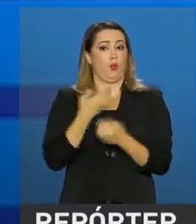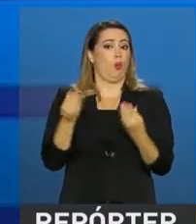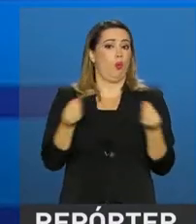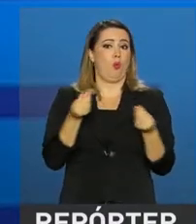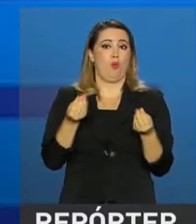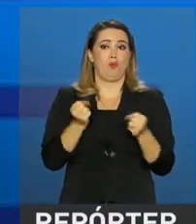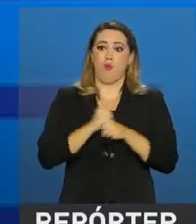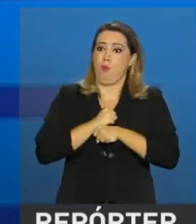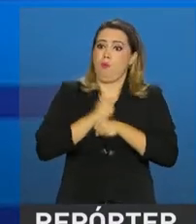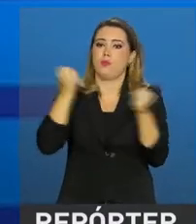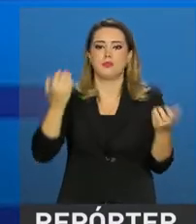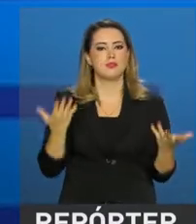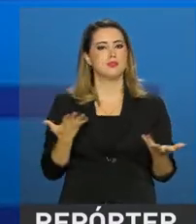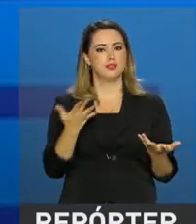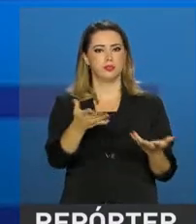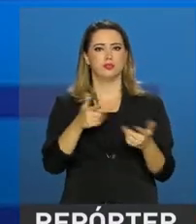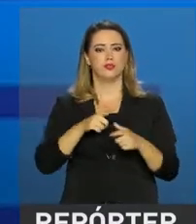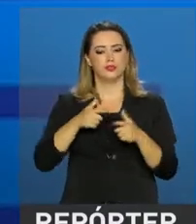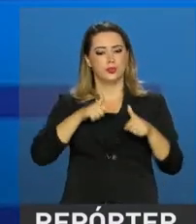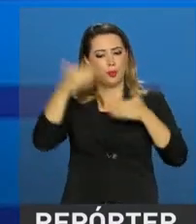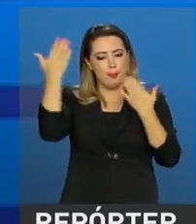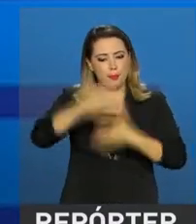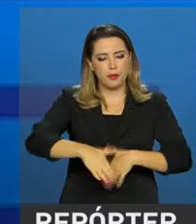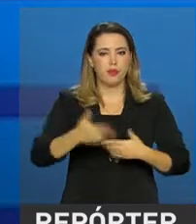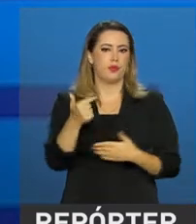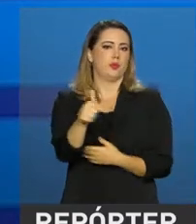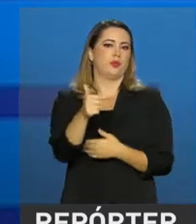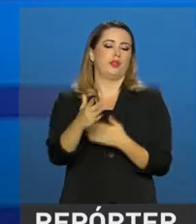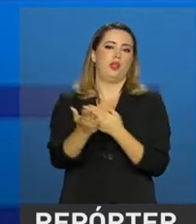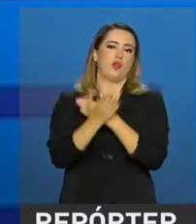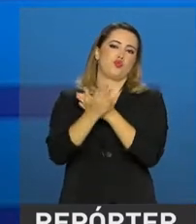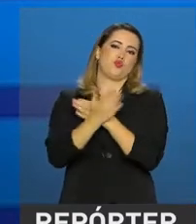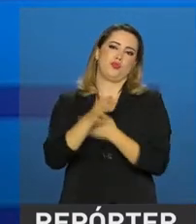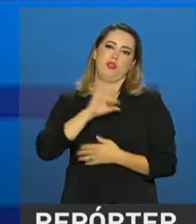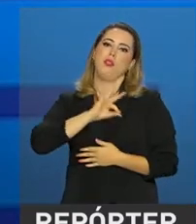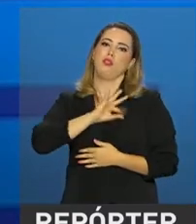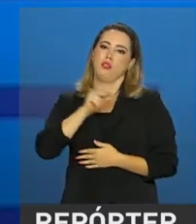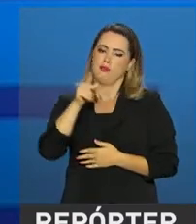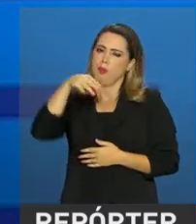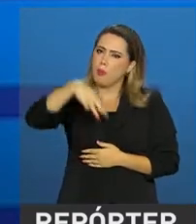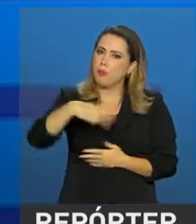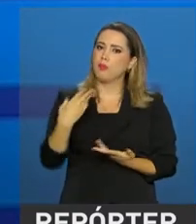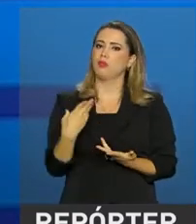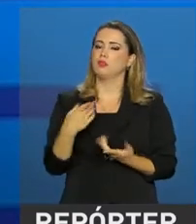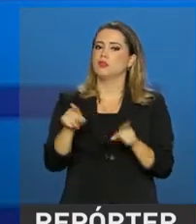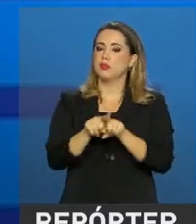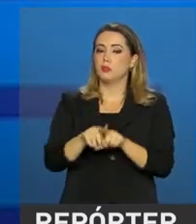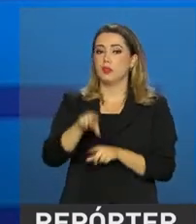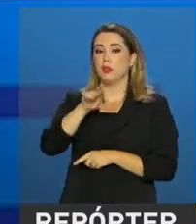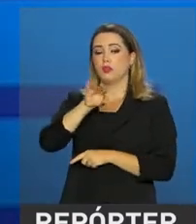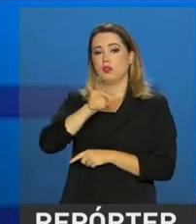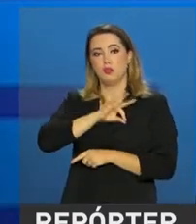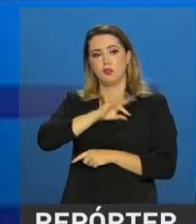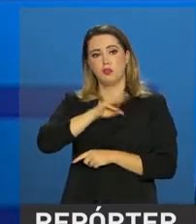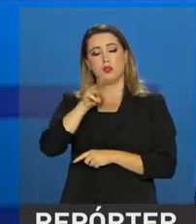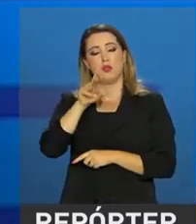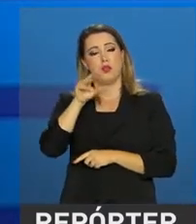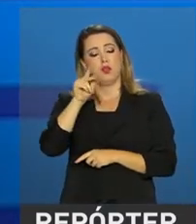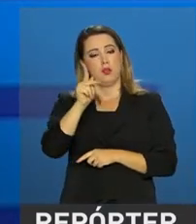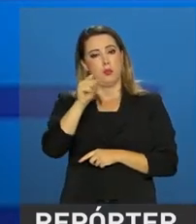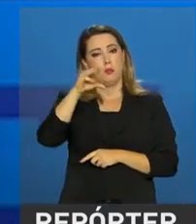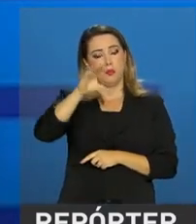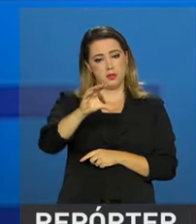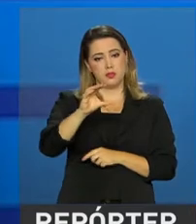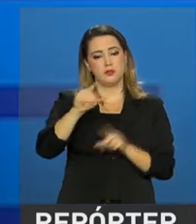né, num certame de tal magnitude, sem o apoio da Polícia Militar, imprescindível, o papel da Polícia Civil, principalmente pela pulverização,